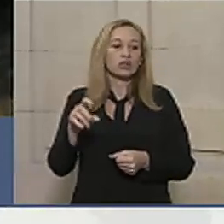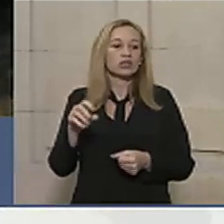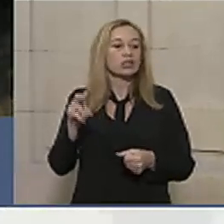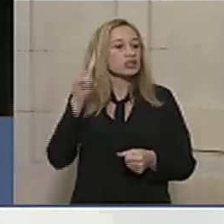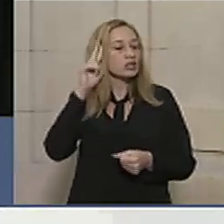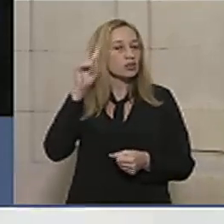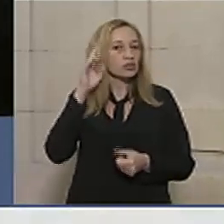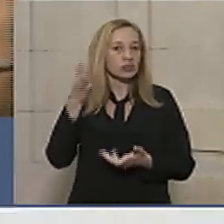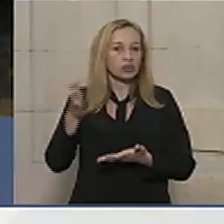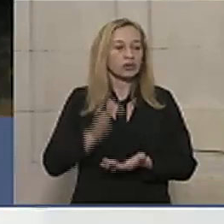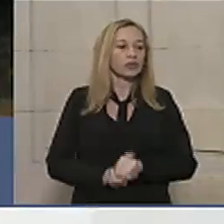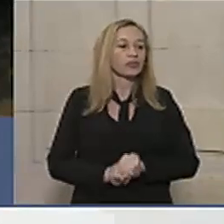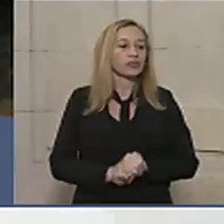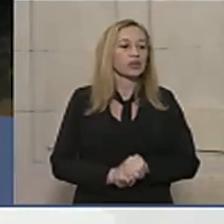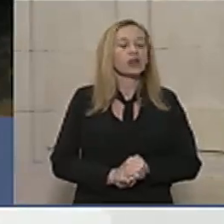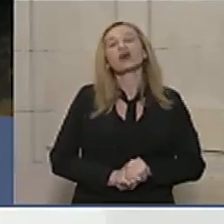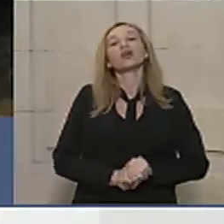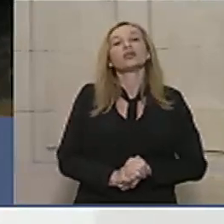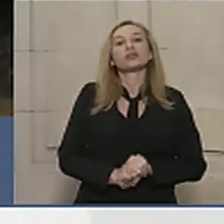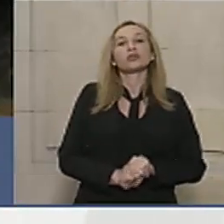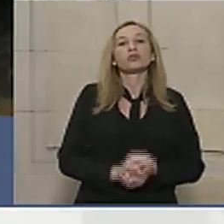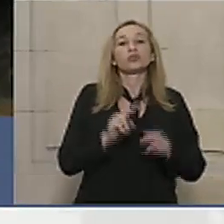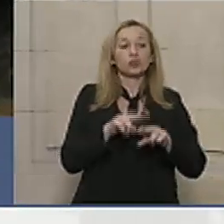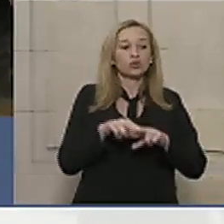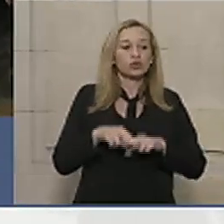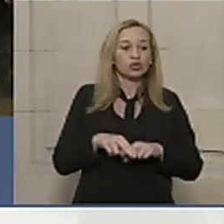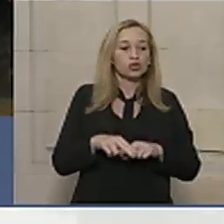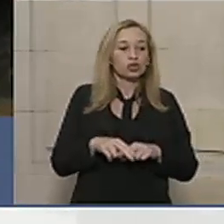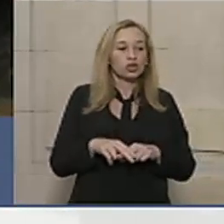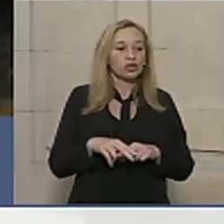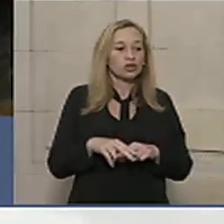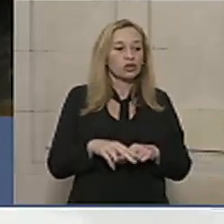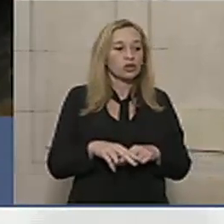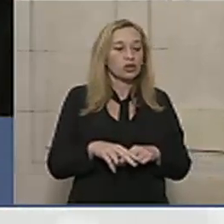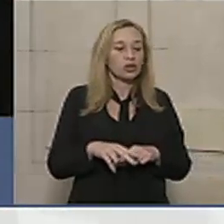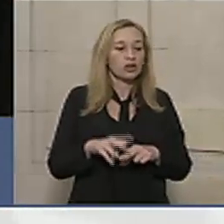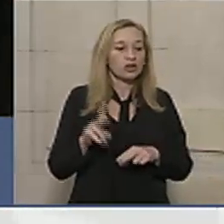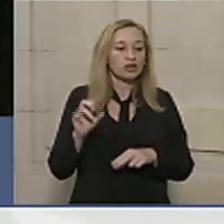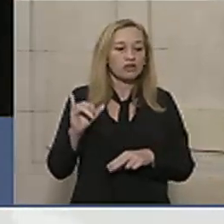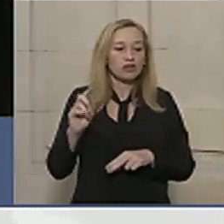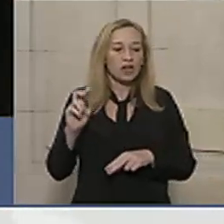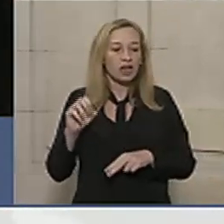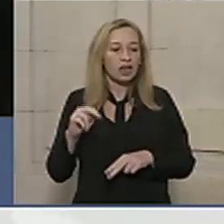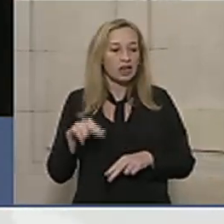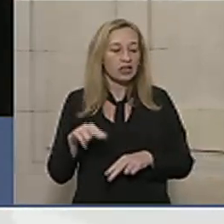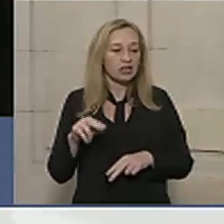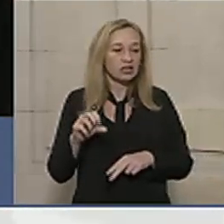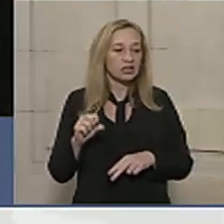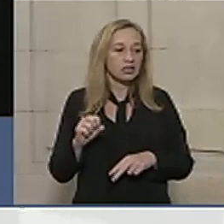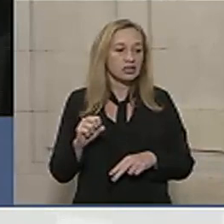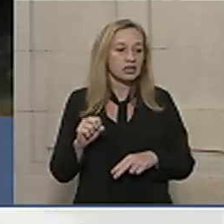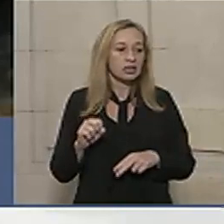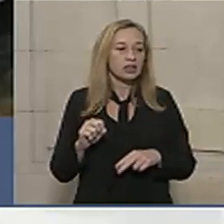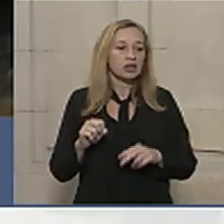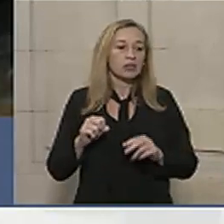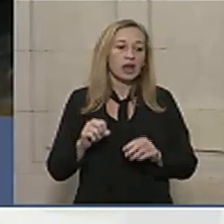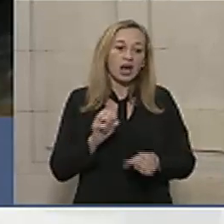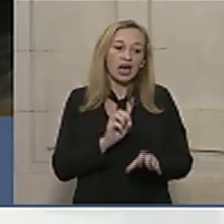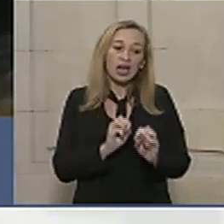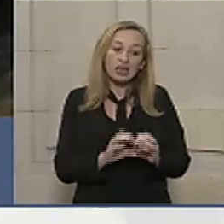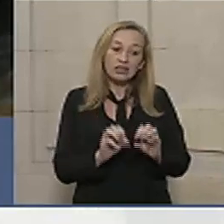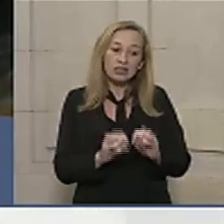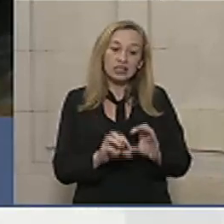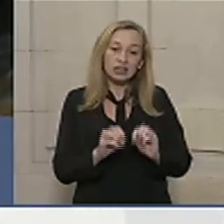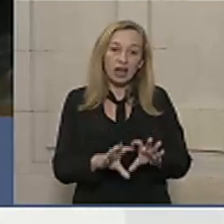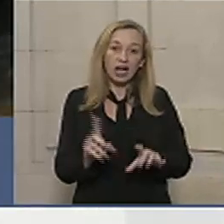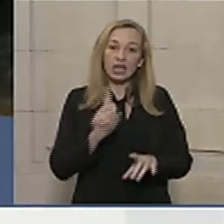O viés dessas fiscalizações é o viés, a princípio, senhor presidente, educativo e não repressor.